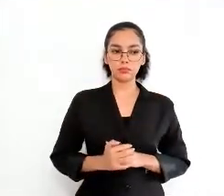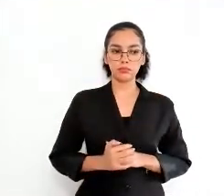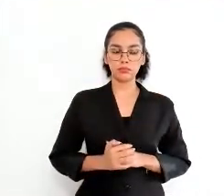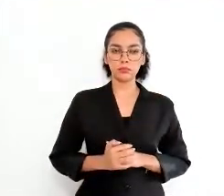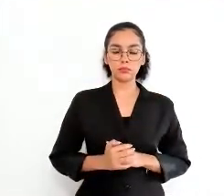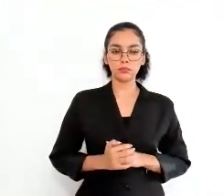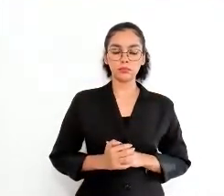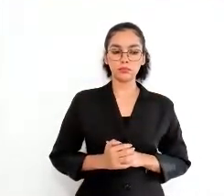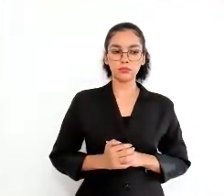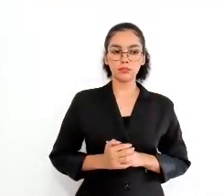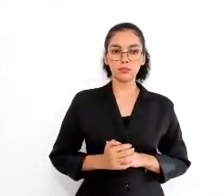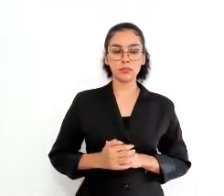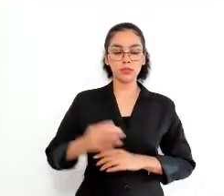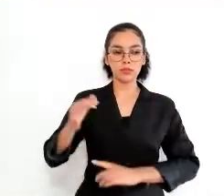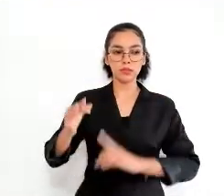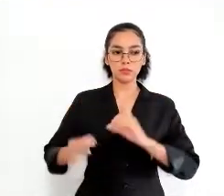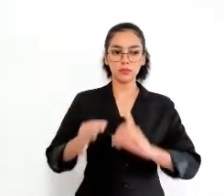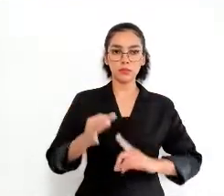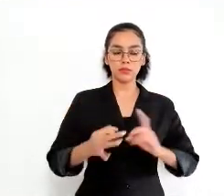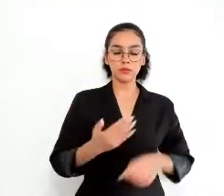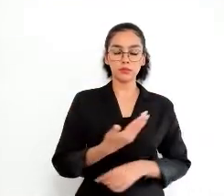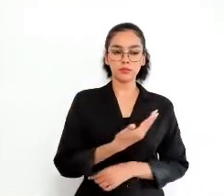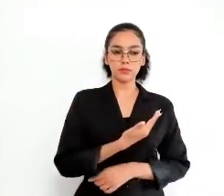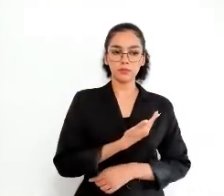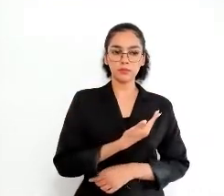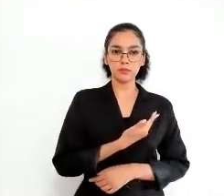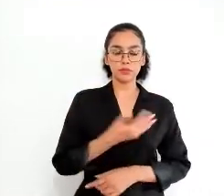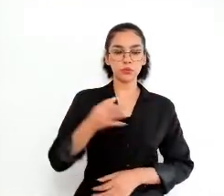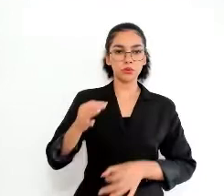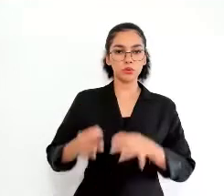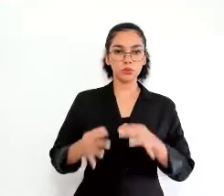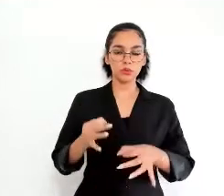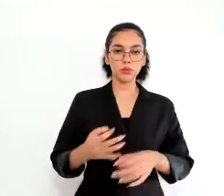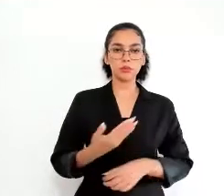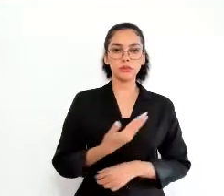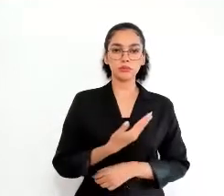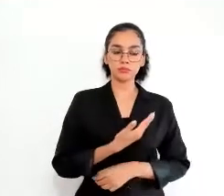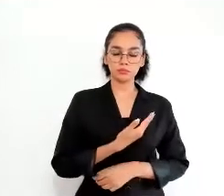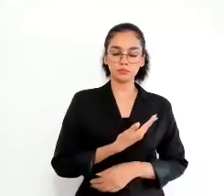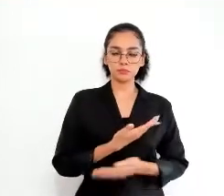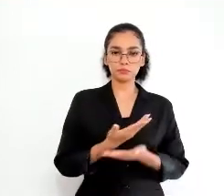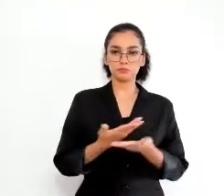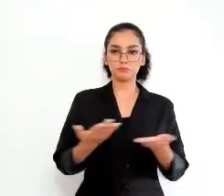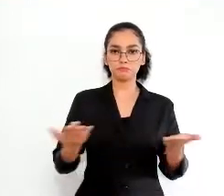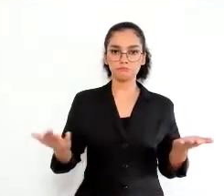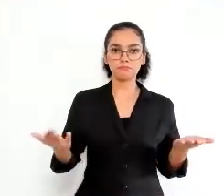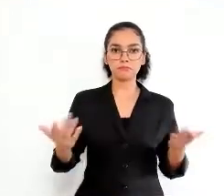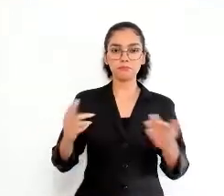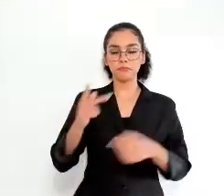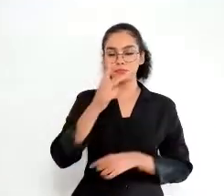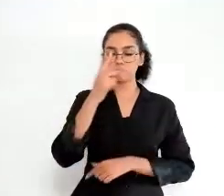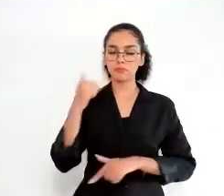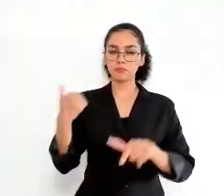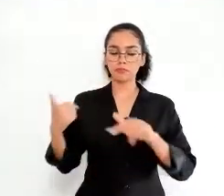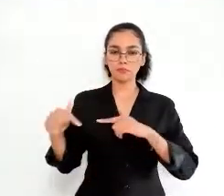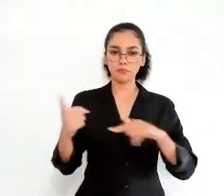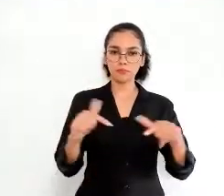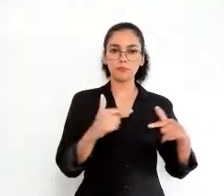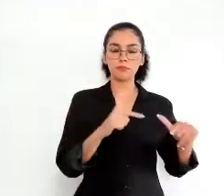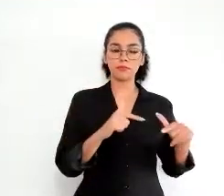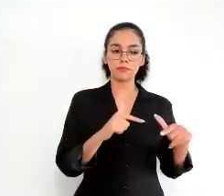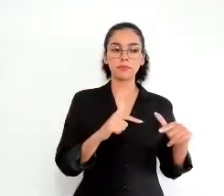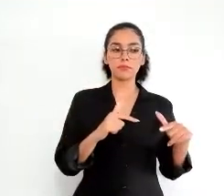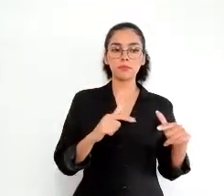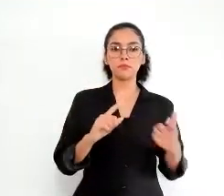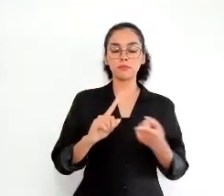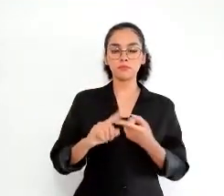colegas desembargadores, colegas juízas, colegas juízes, servidoras, servidores,